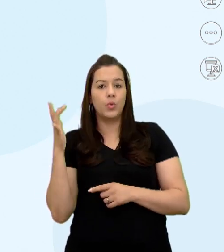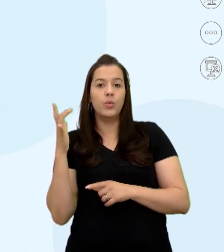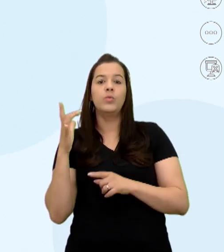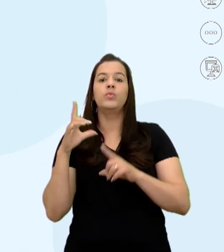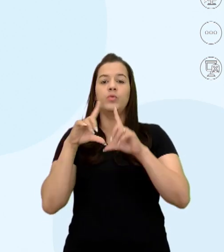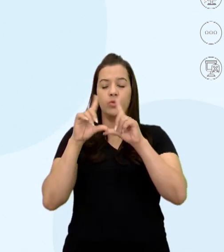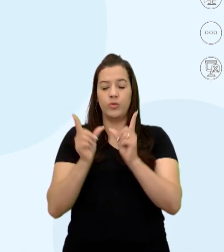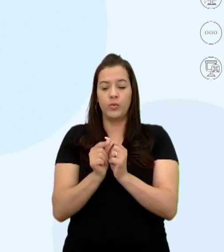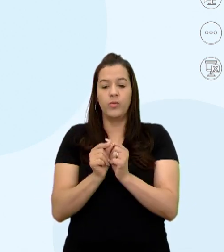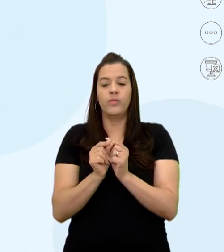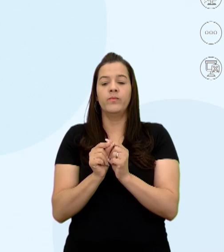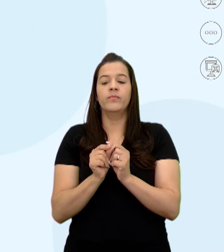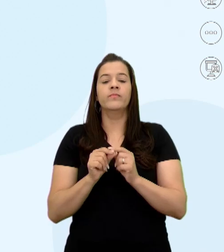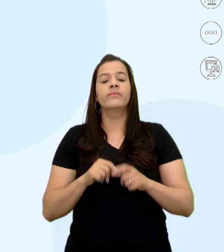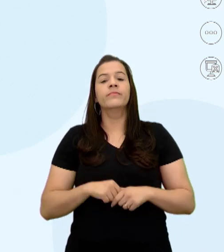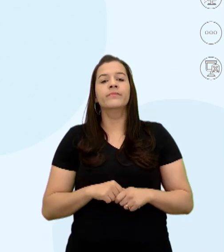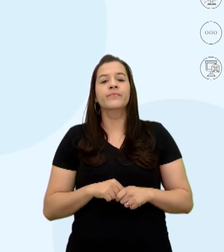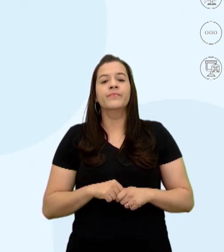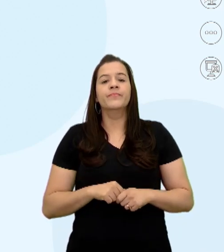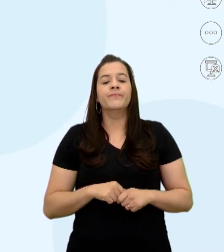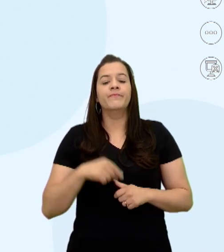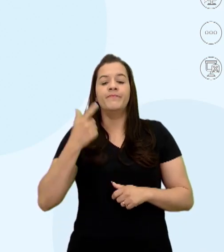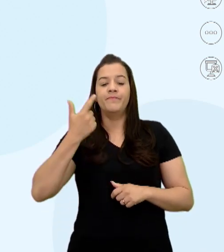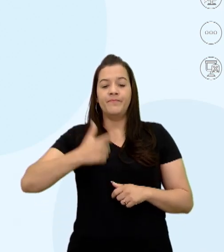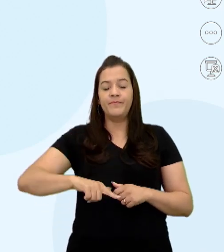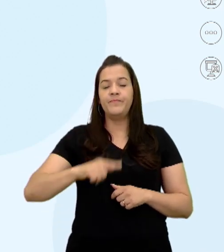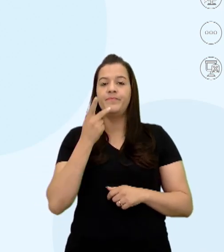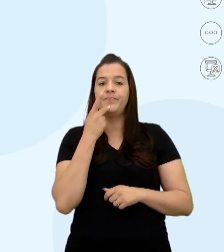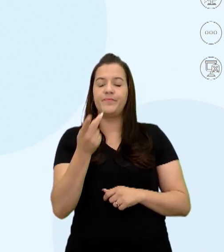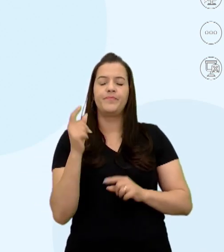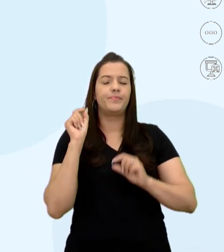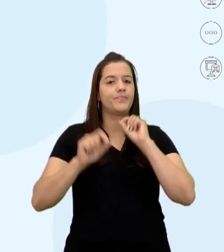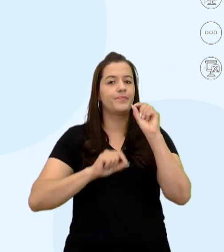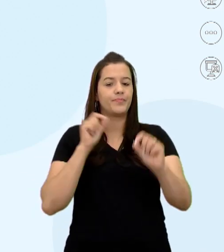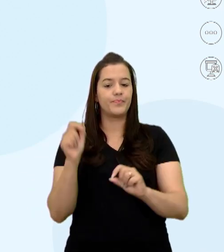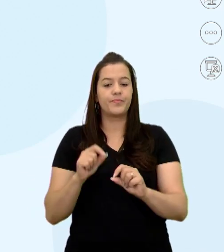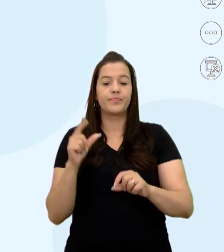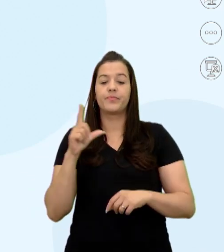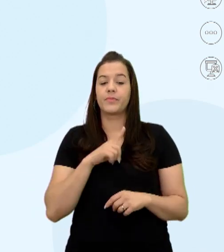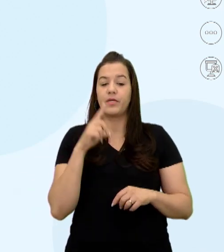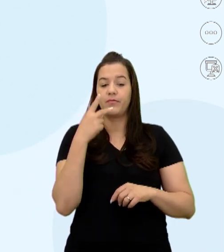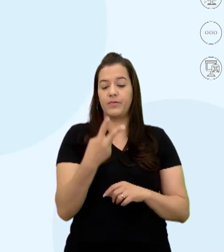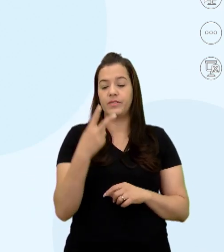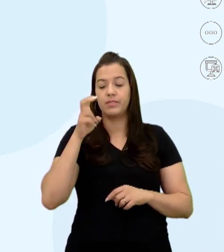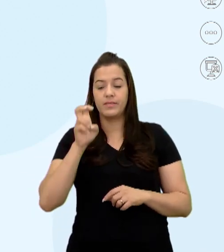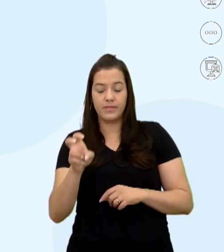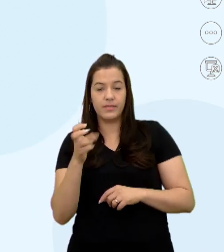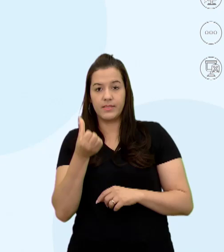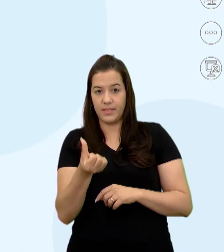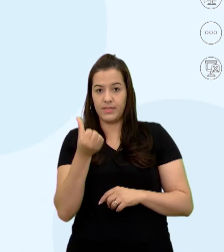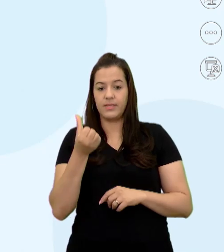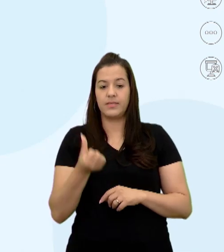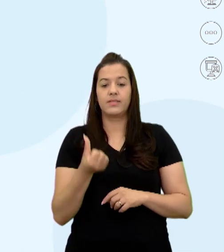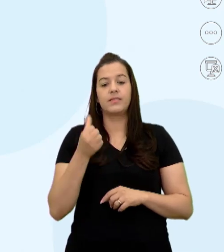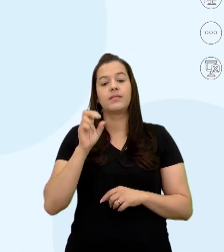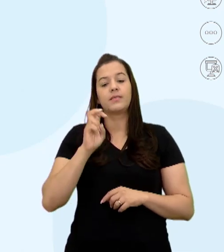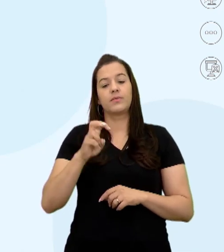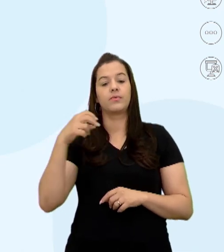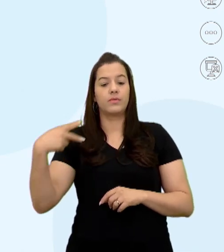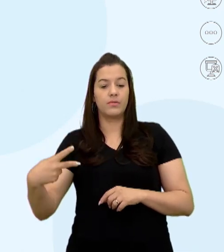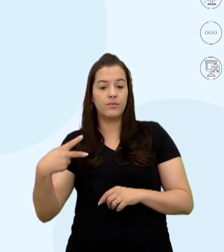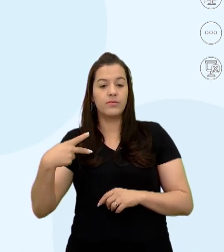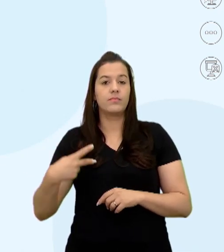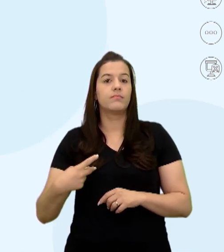copas. Então, veja só, podemos dizer então que temos 26 chances em